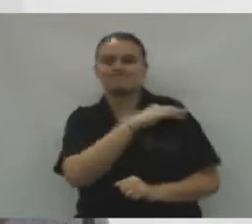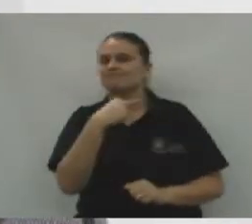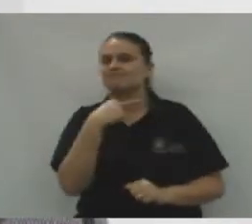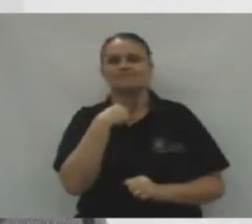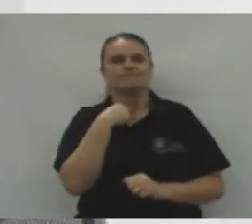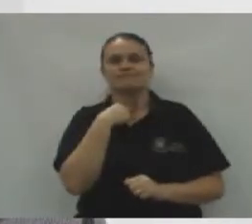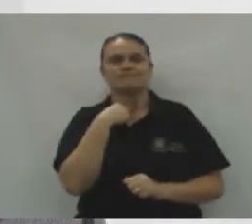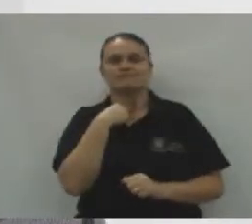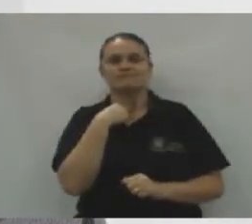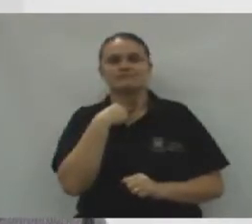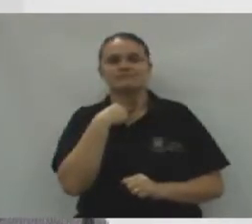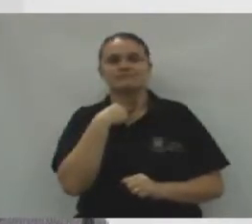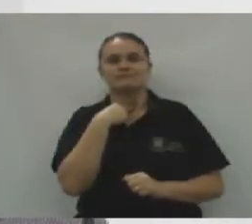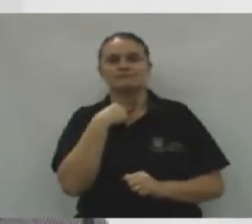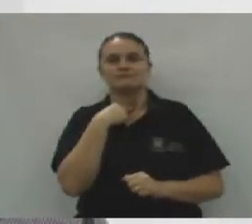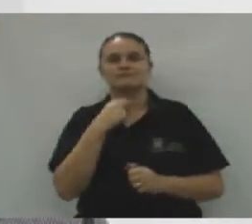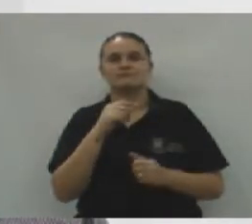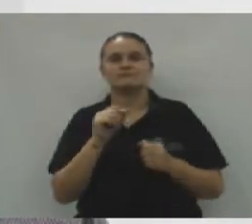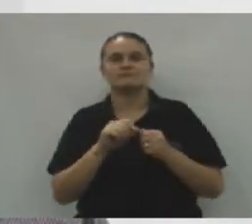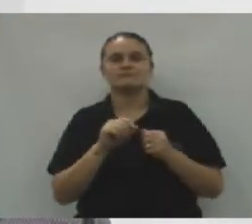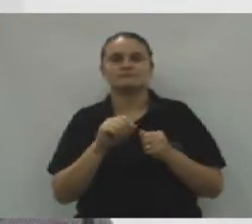podemos